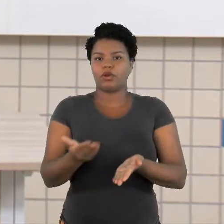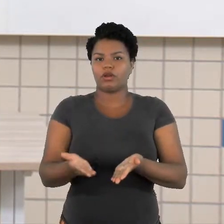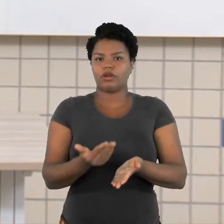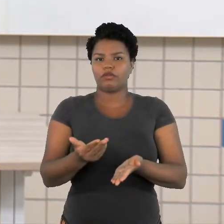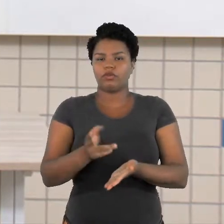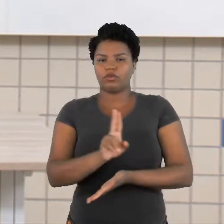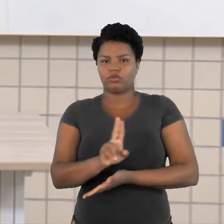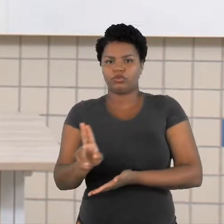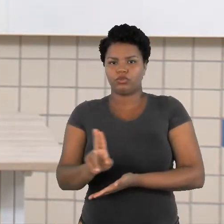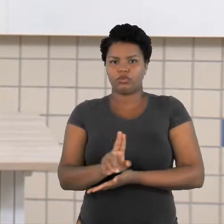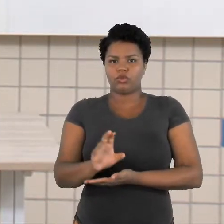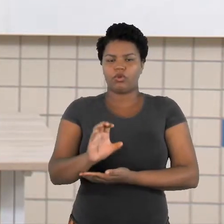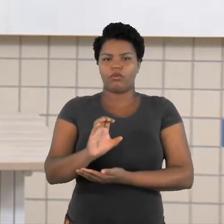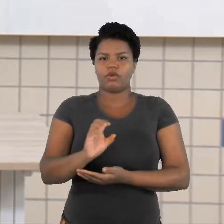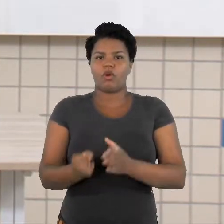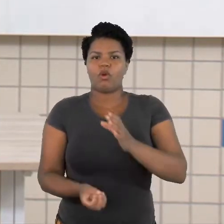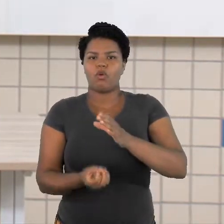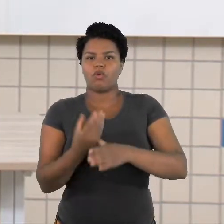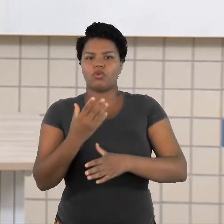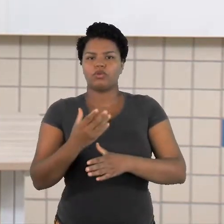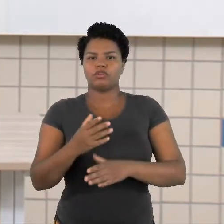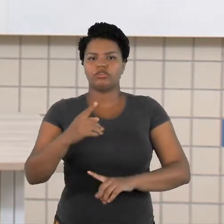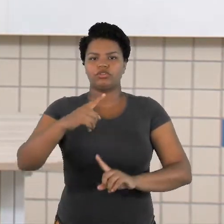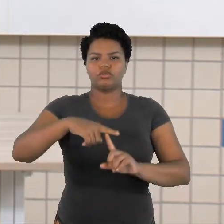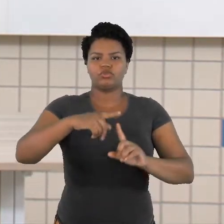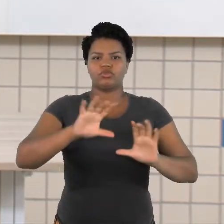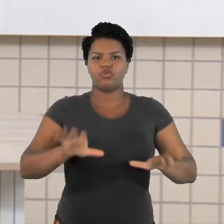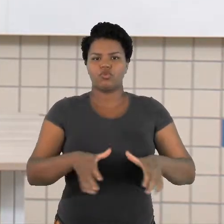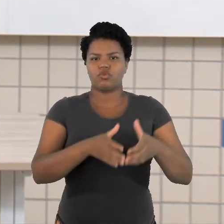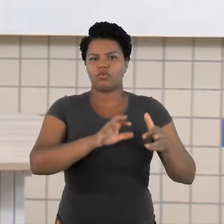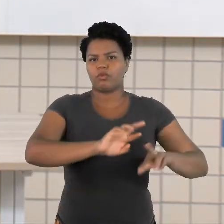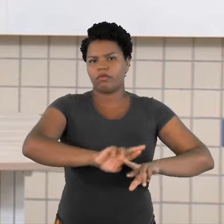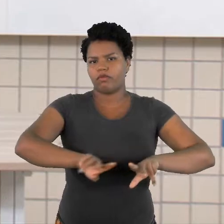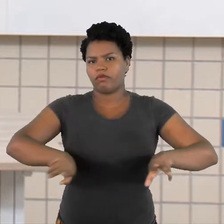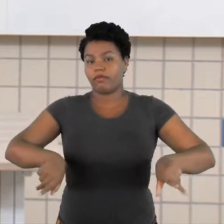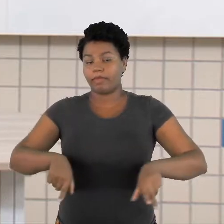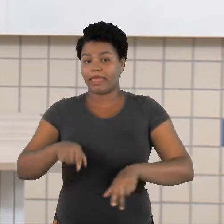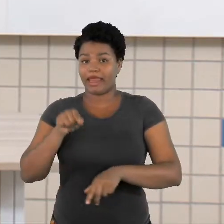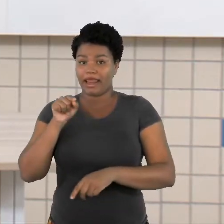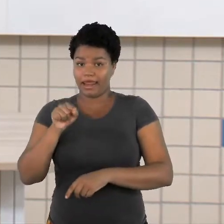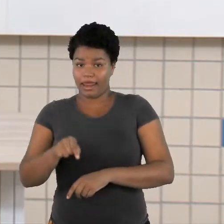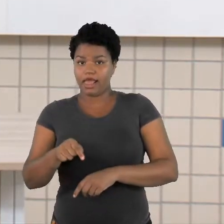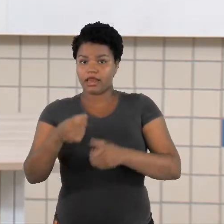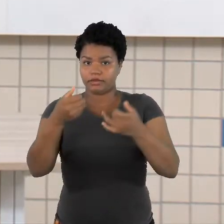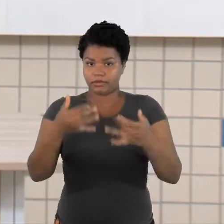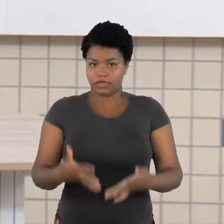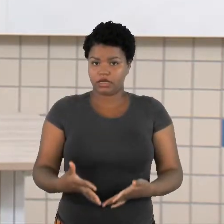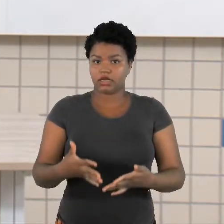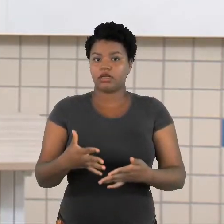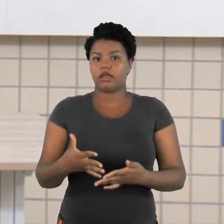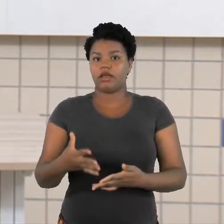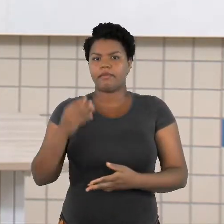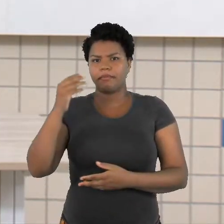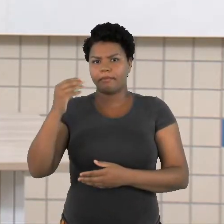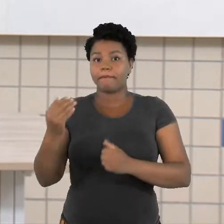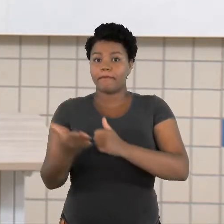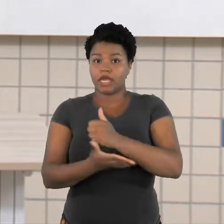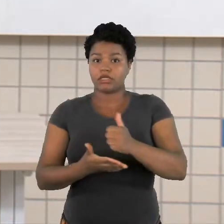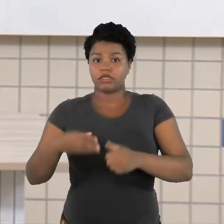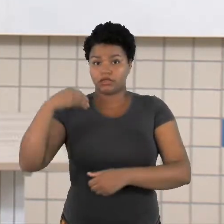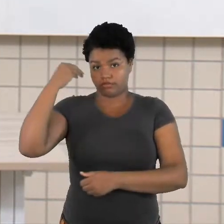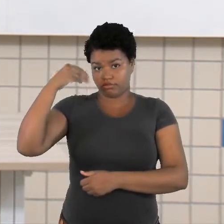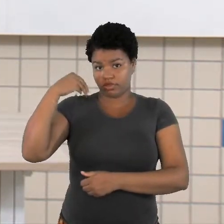Espécies. Nessa literatura, Darwin, ele explicava, baseado nas experiências biológicas, científicas que ele